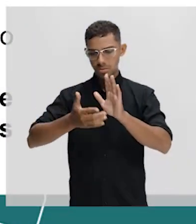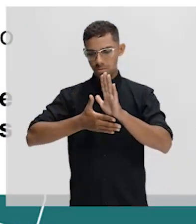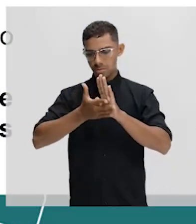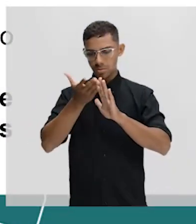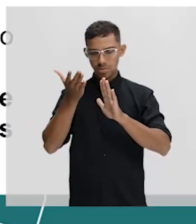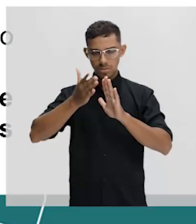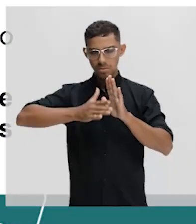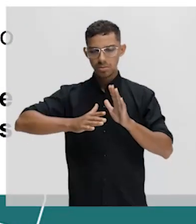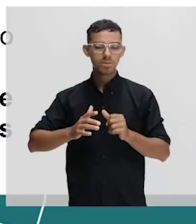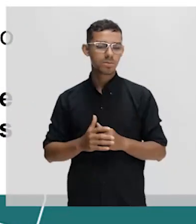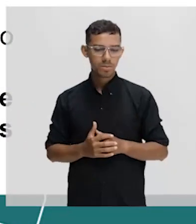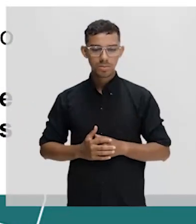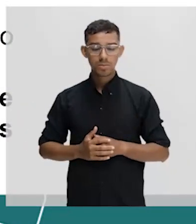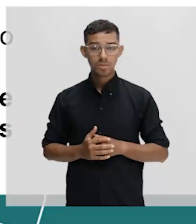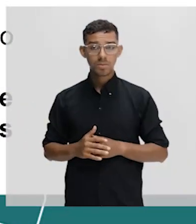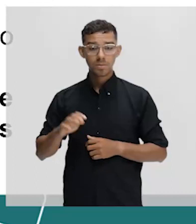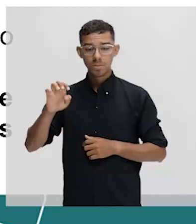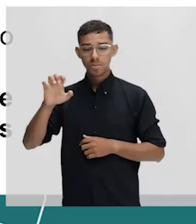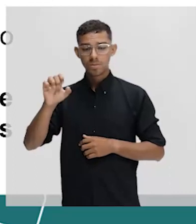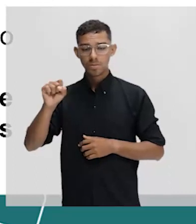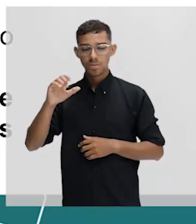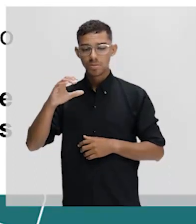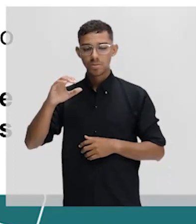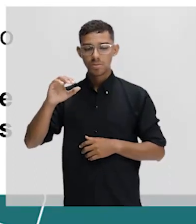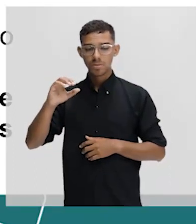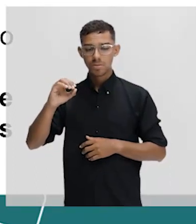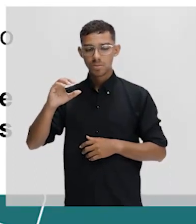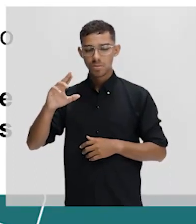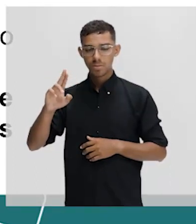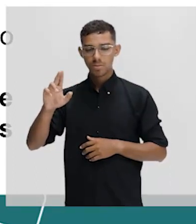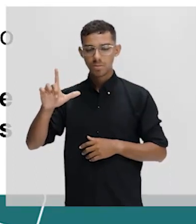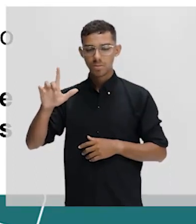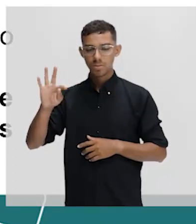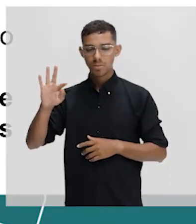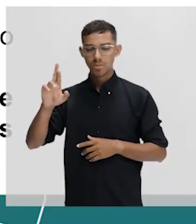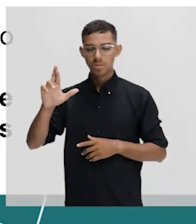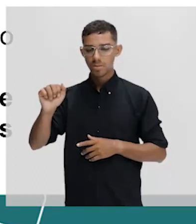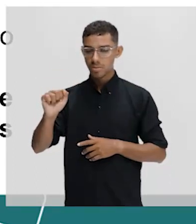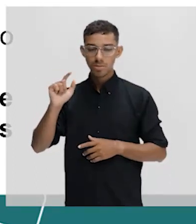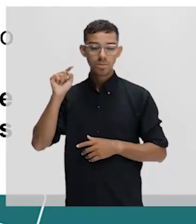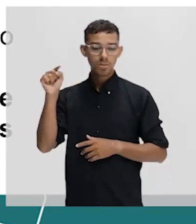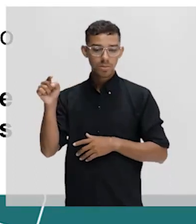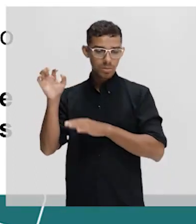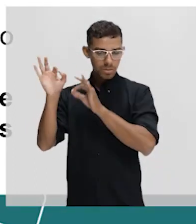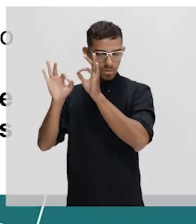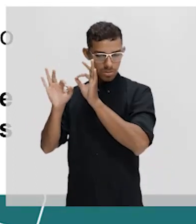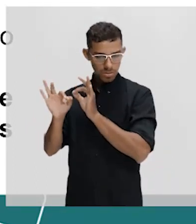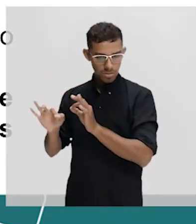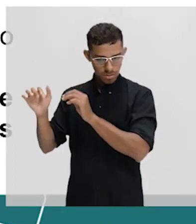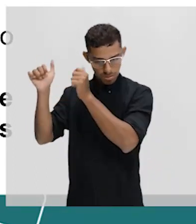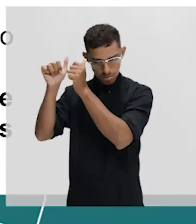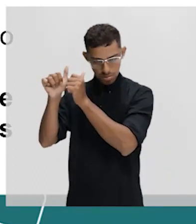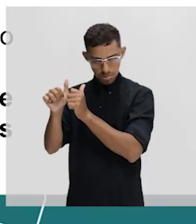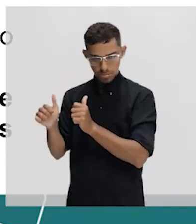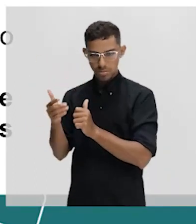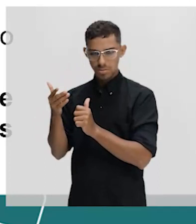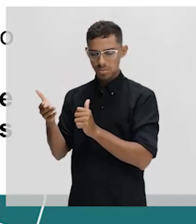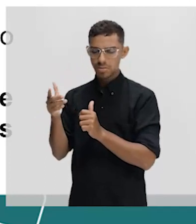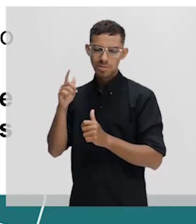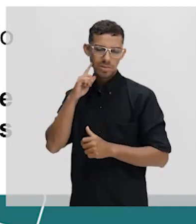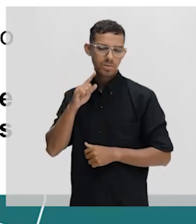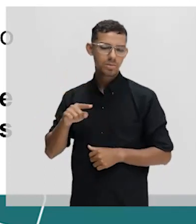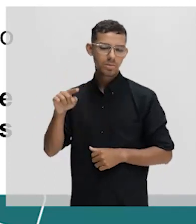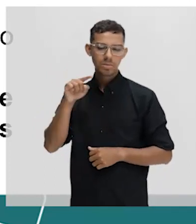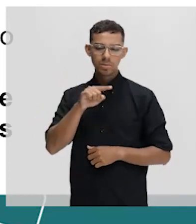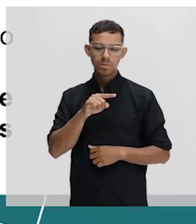a escultura ela tem um negócio interessante. Assim como a pintura, ela sofreu repressão do processo de iconoclastia, né? Foi